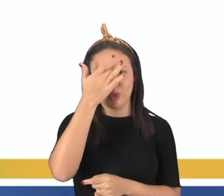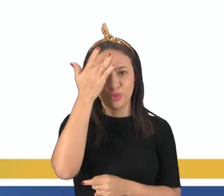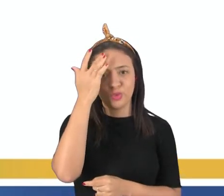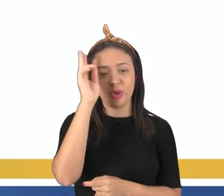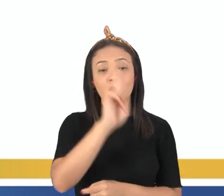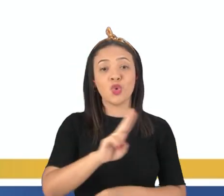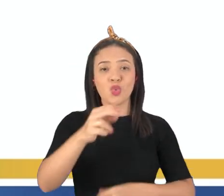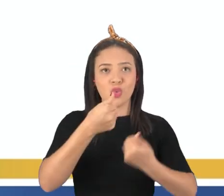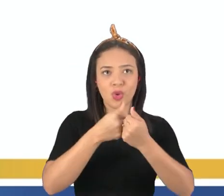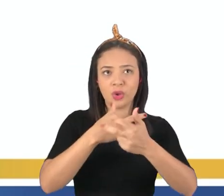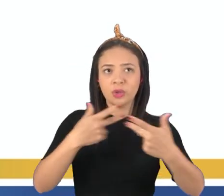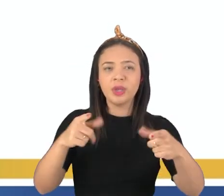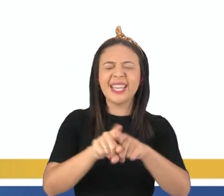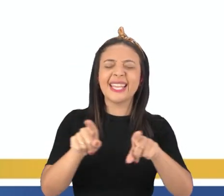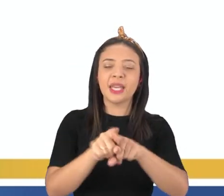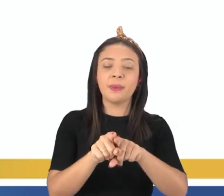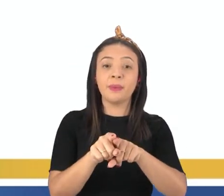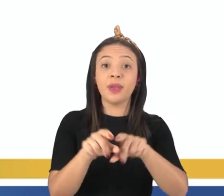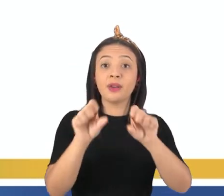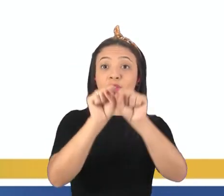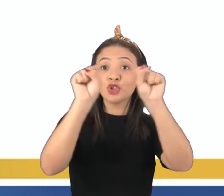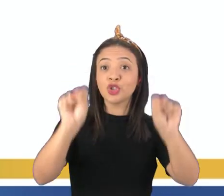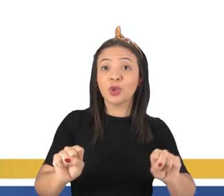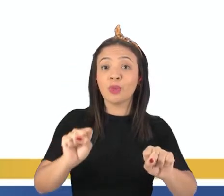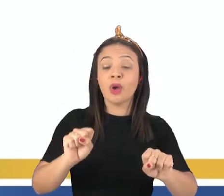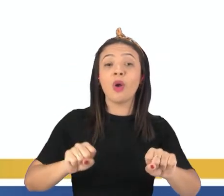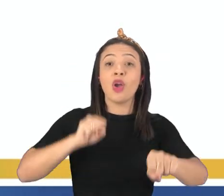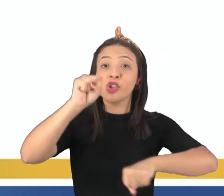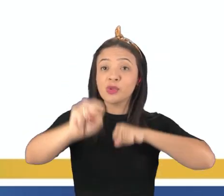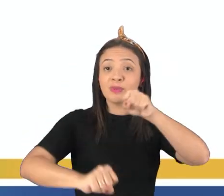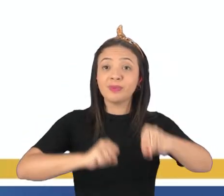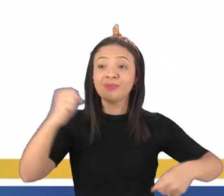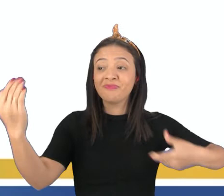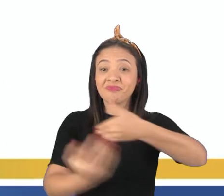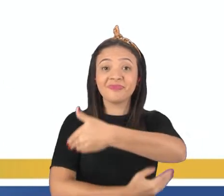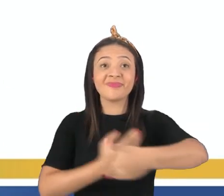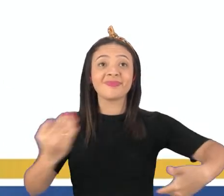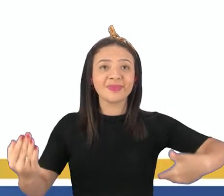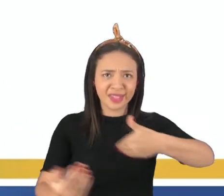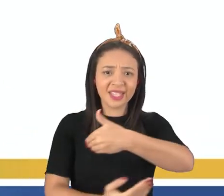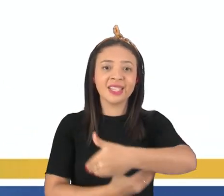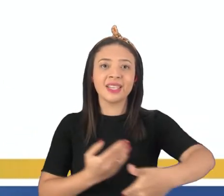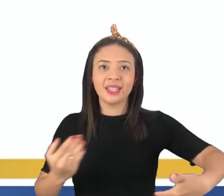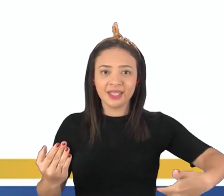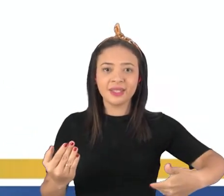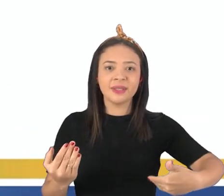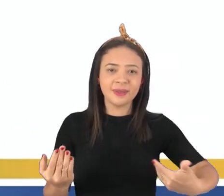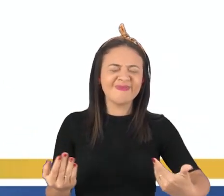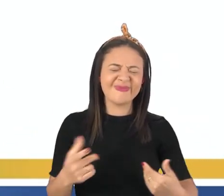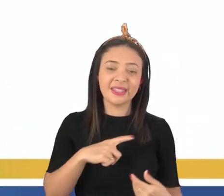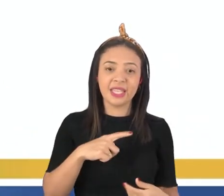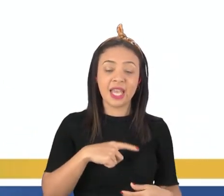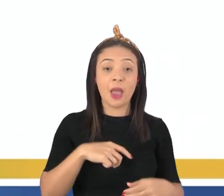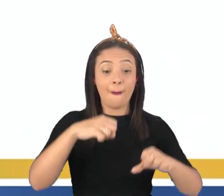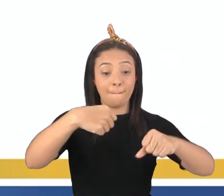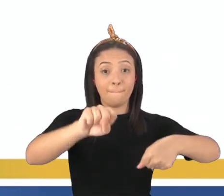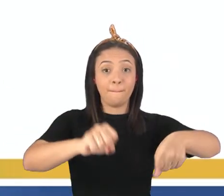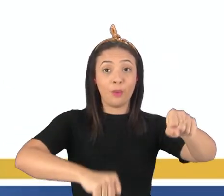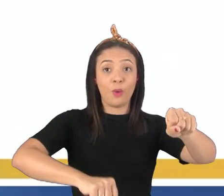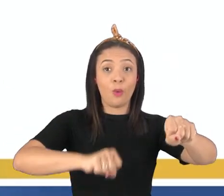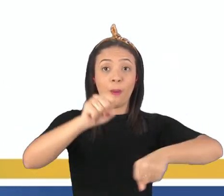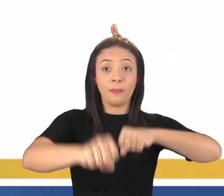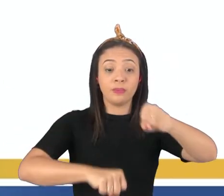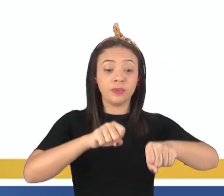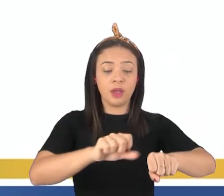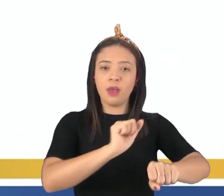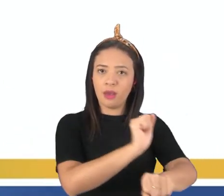o sistema de bicicleta compartilhada, que já acontece em algumas cidades do Brasil, que existem bicicletas em determinados locais, para quem queira